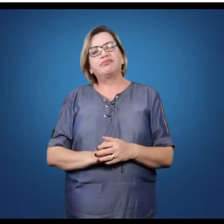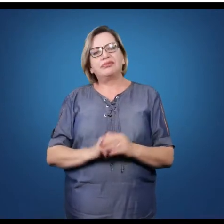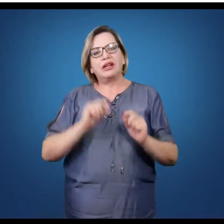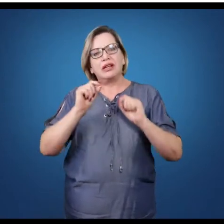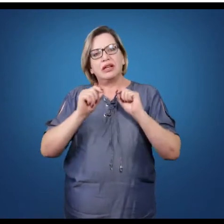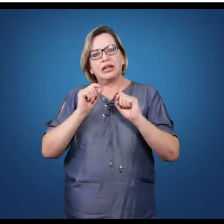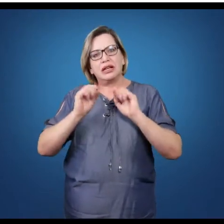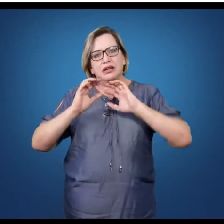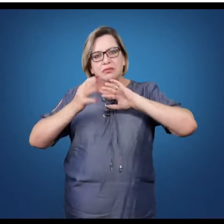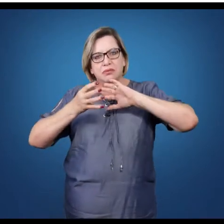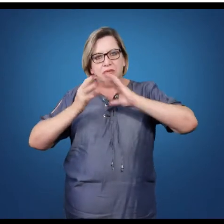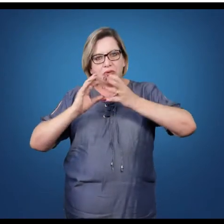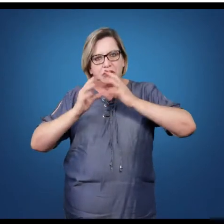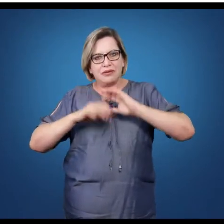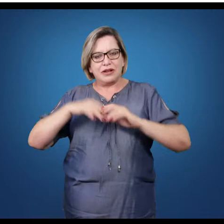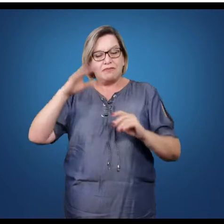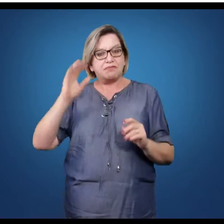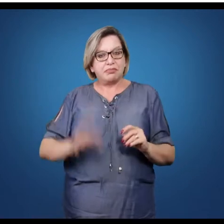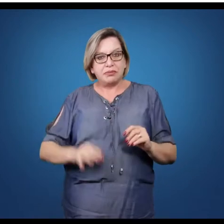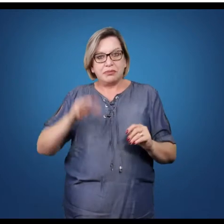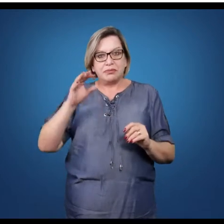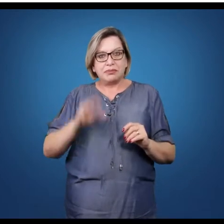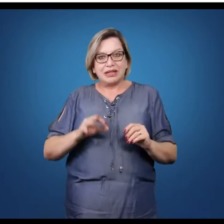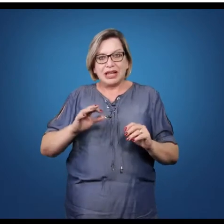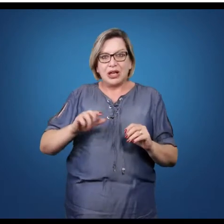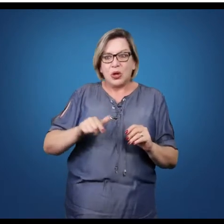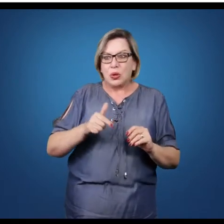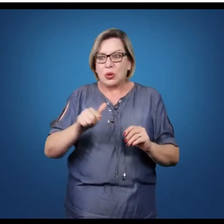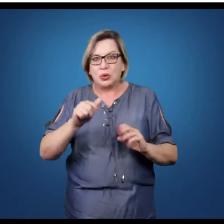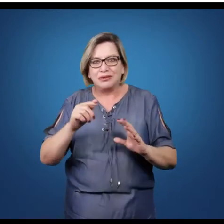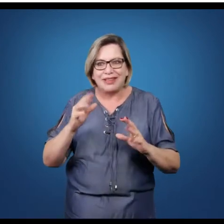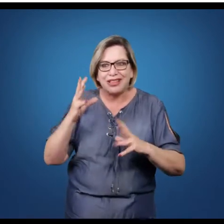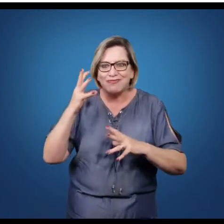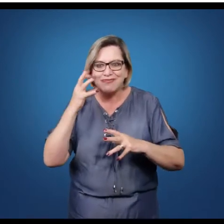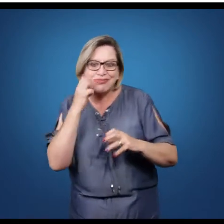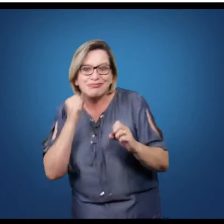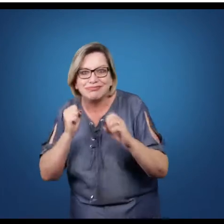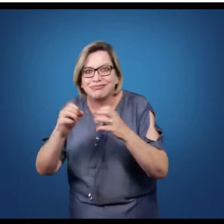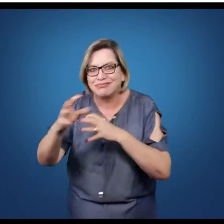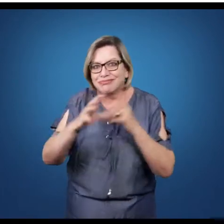Quem está com a bola no trio irá bater a bola e os outros dois vão tentar roubar a bola.